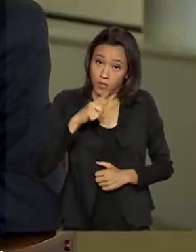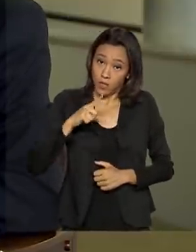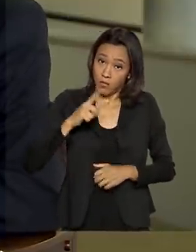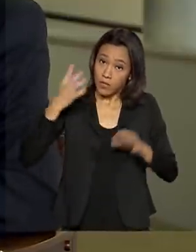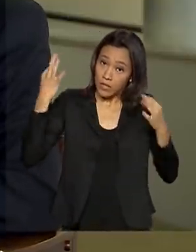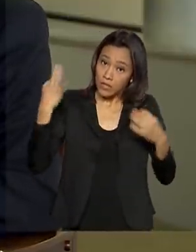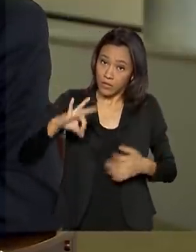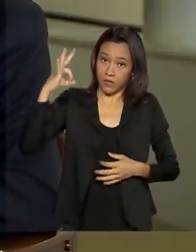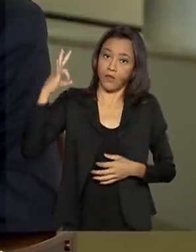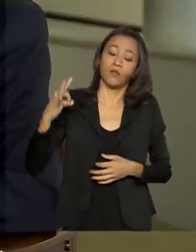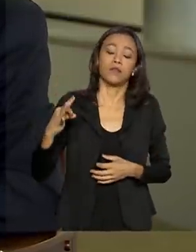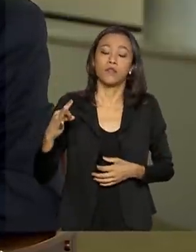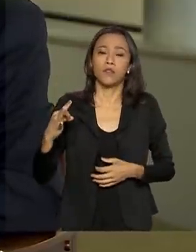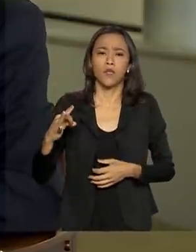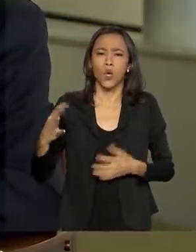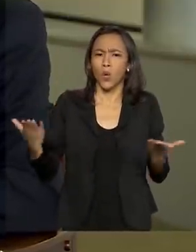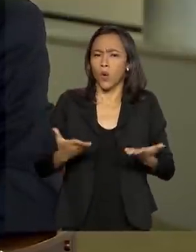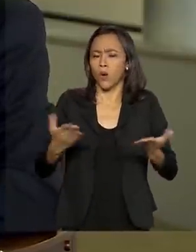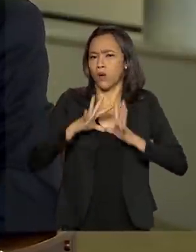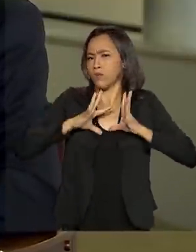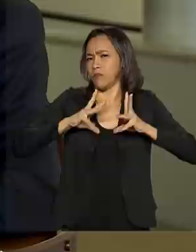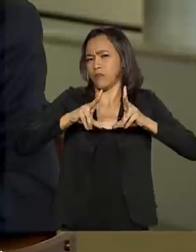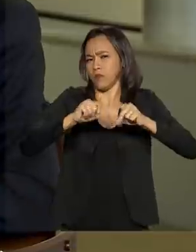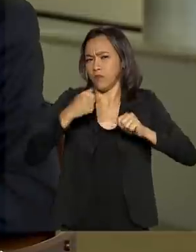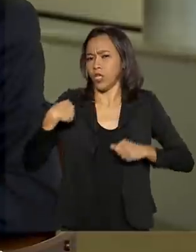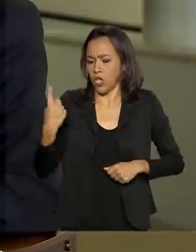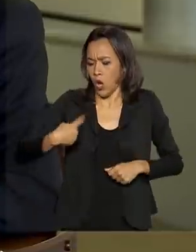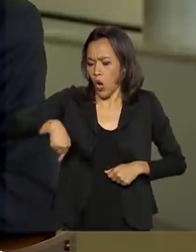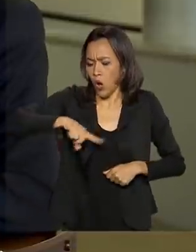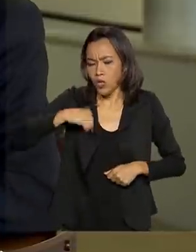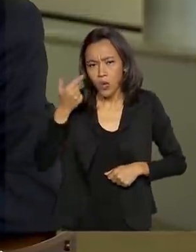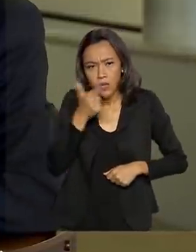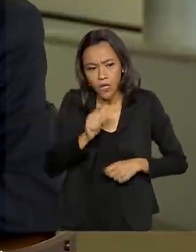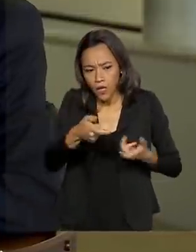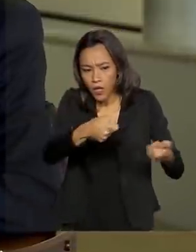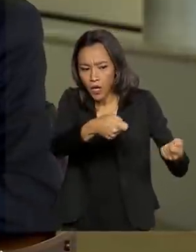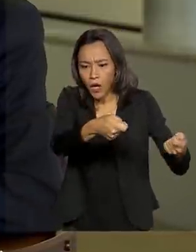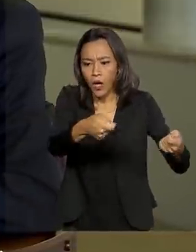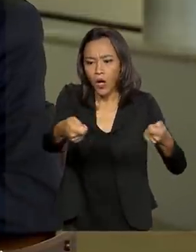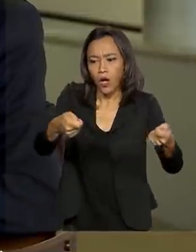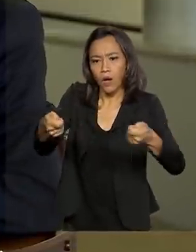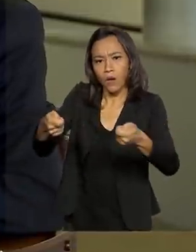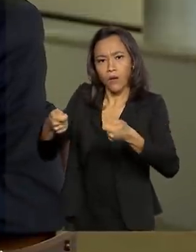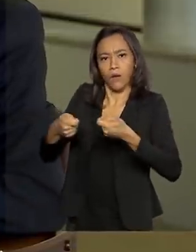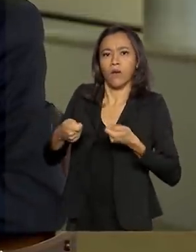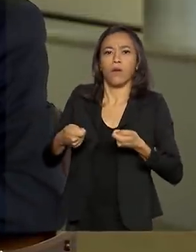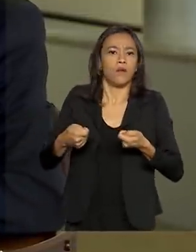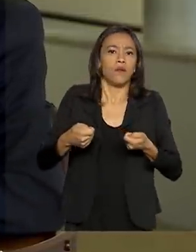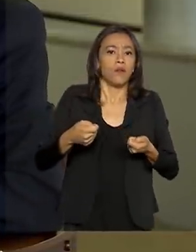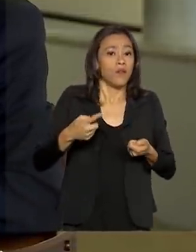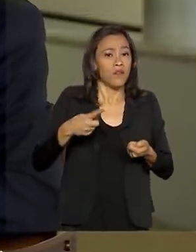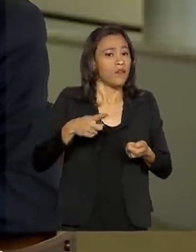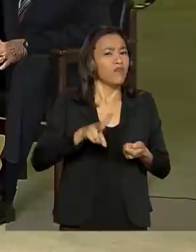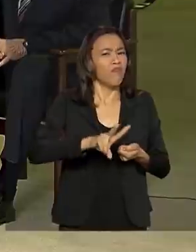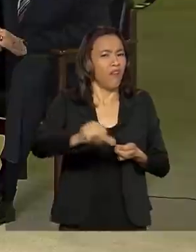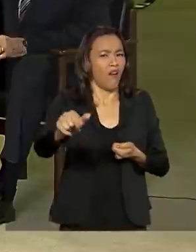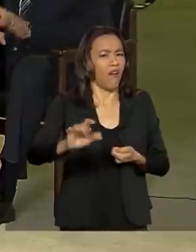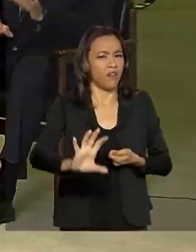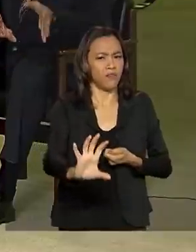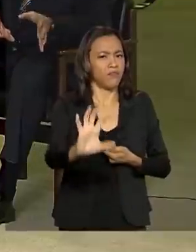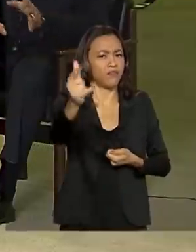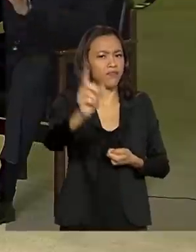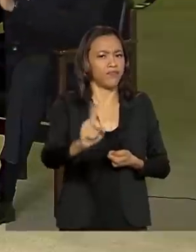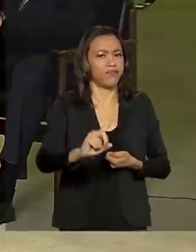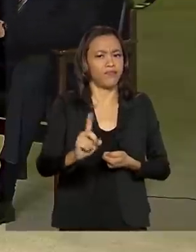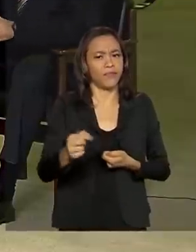certeza, hoje, por tudo que a gente consegue controlar, que nós provavelmente não teremos esses incidentes na